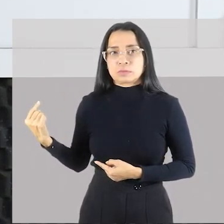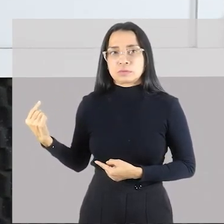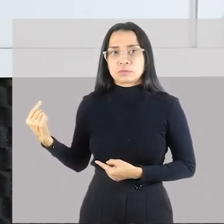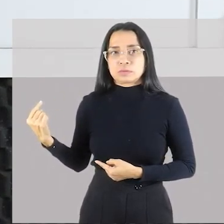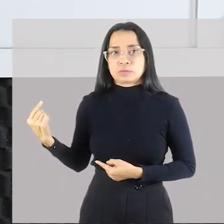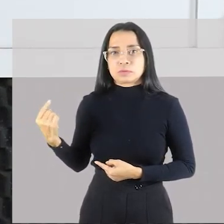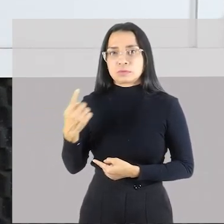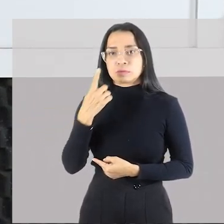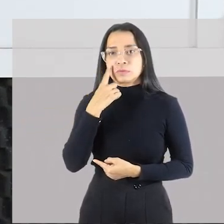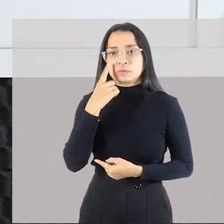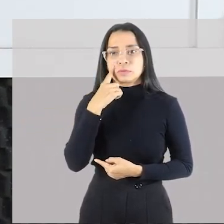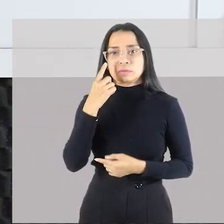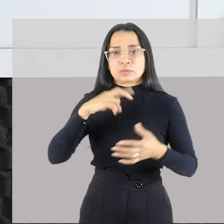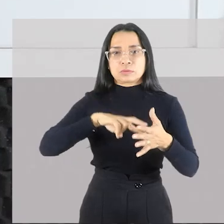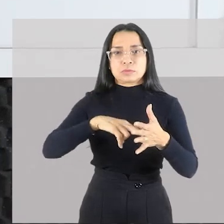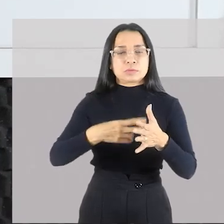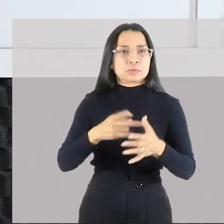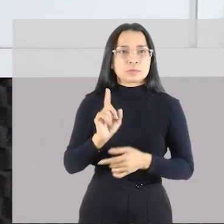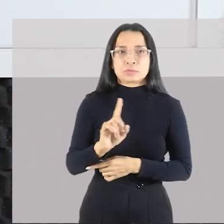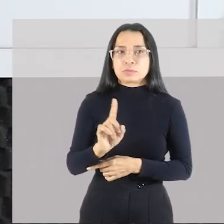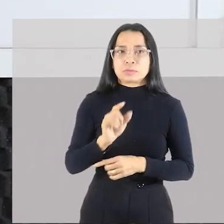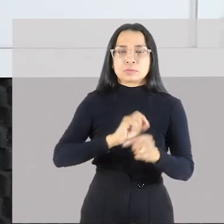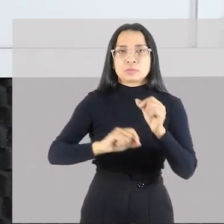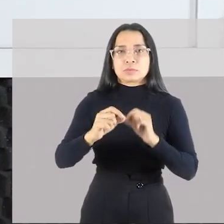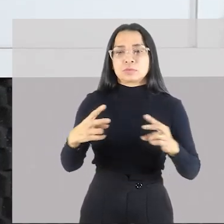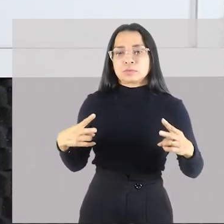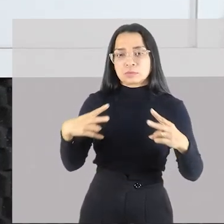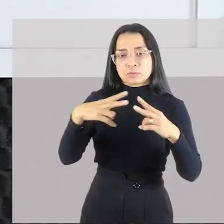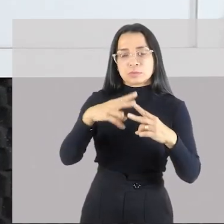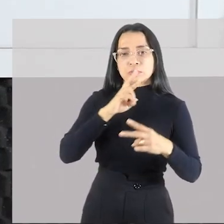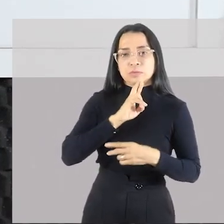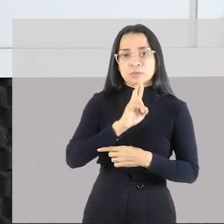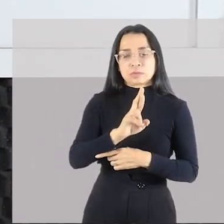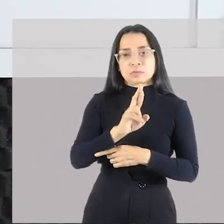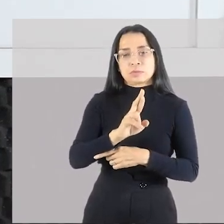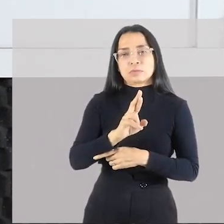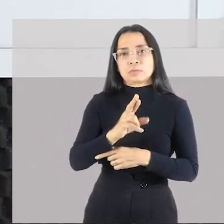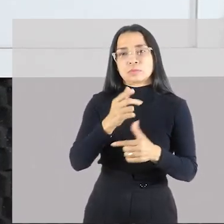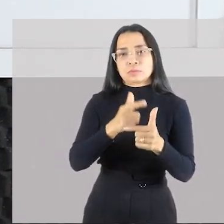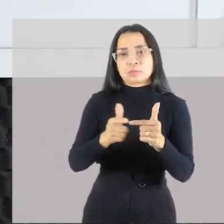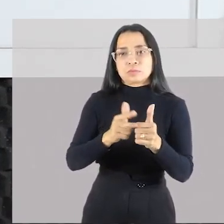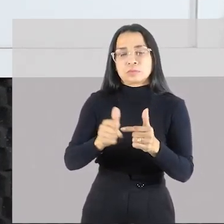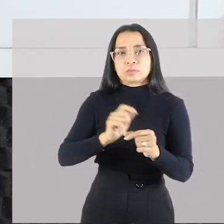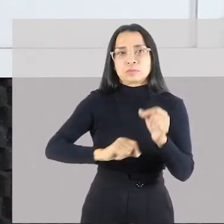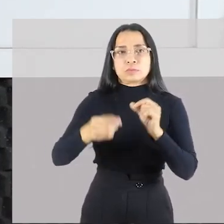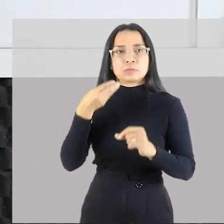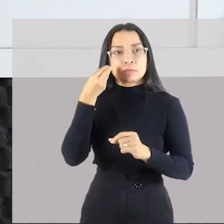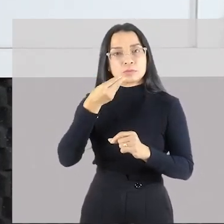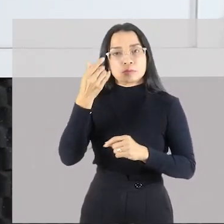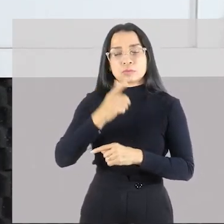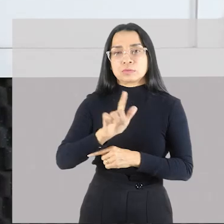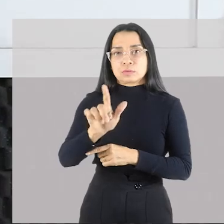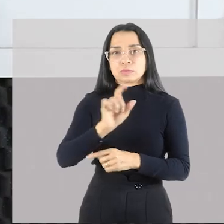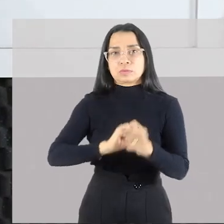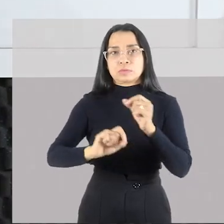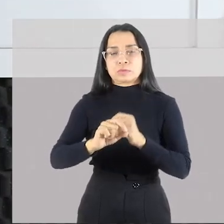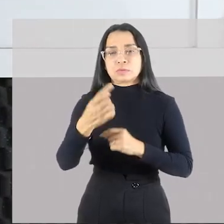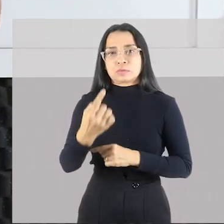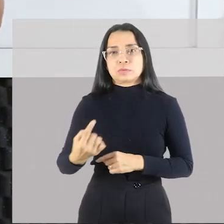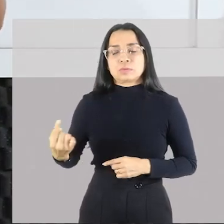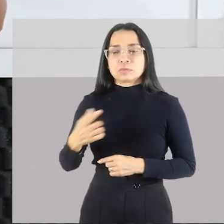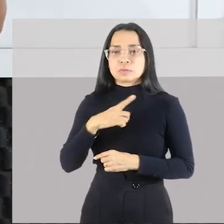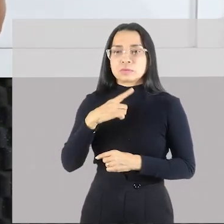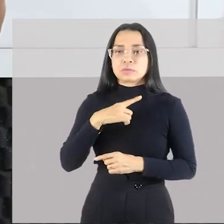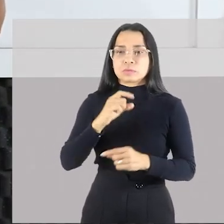já vimos que isso não significa que esse par seja a solução do meu sistema. Vou testar na outra. Na outra